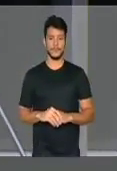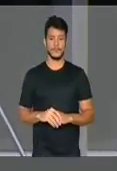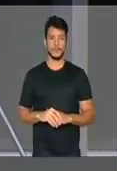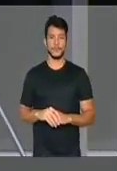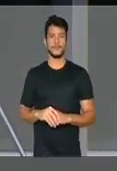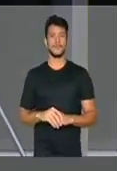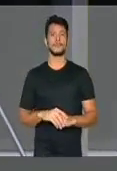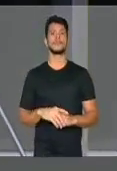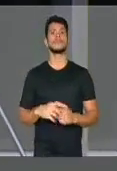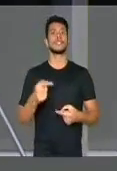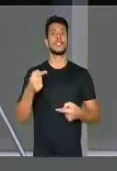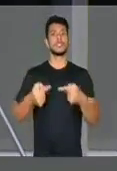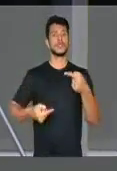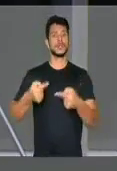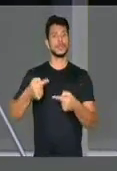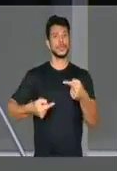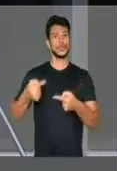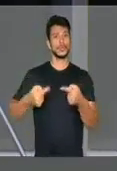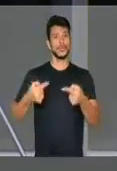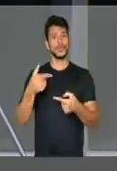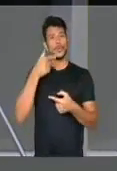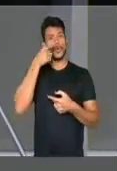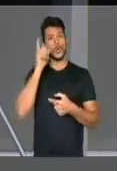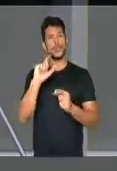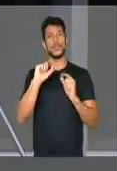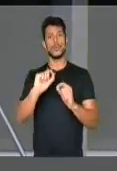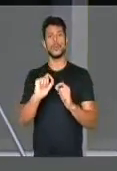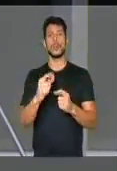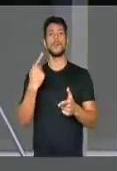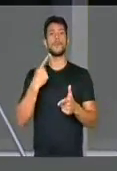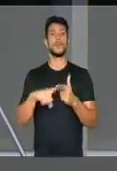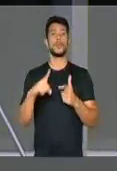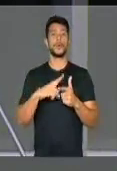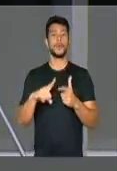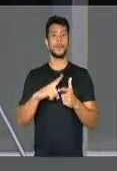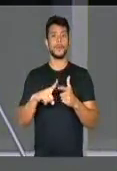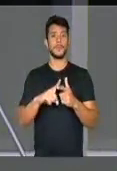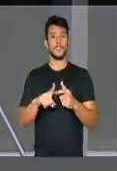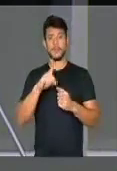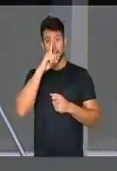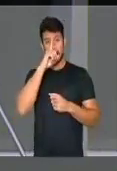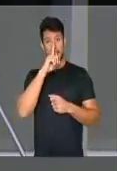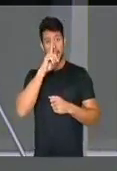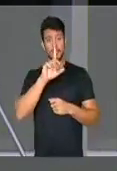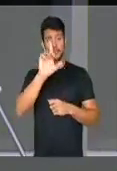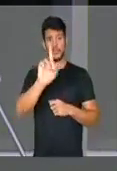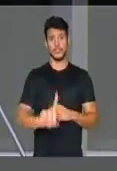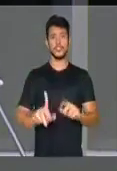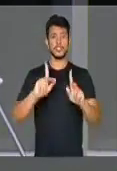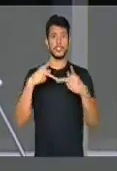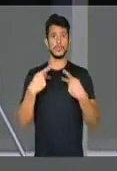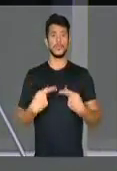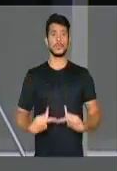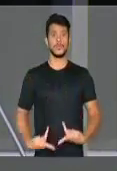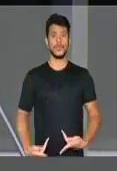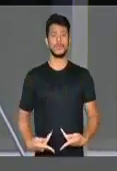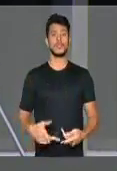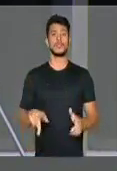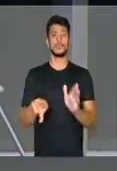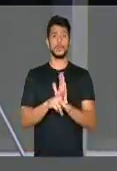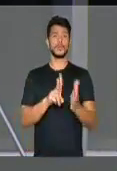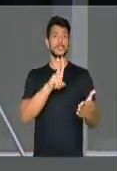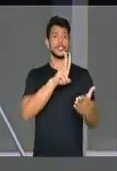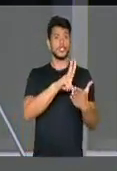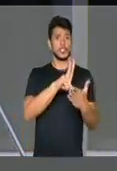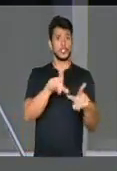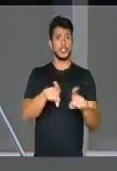onde foram debatidas as graves violações aos direitos indígenas e quilombolas no